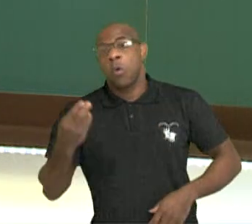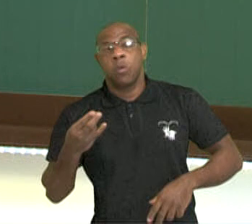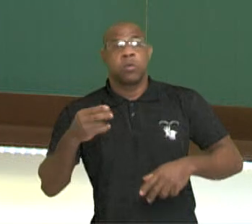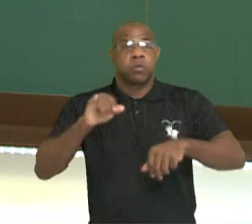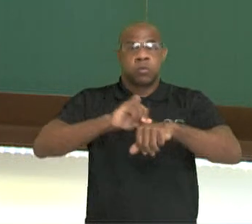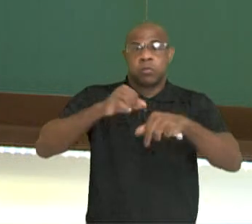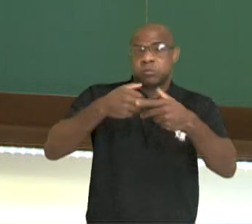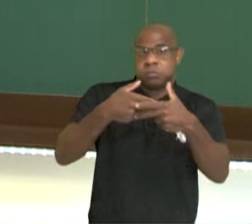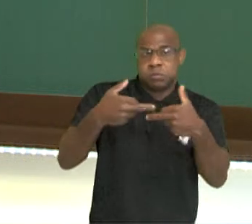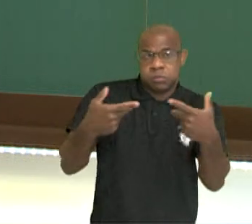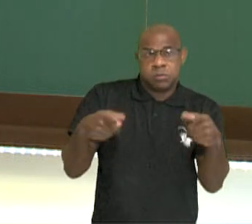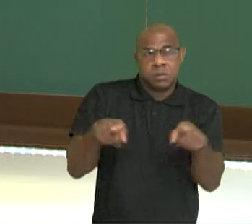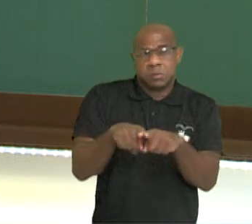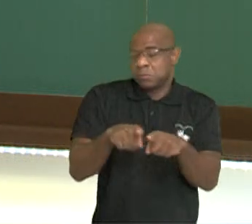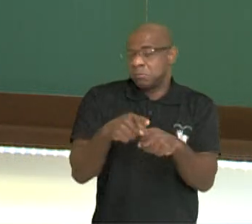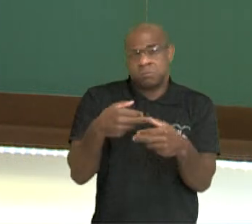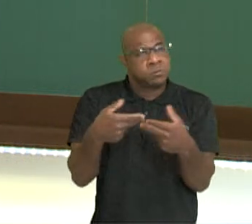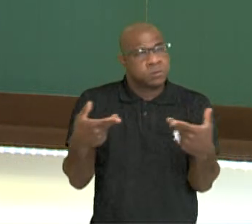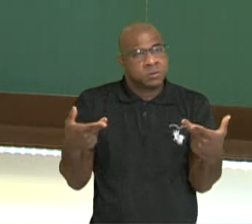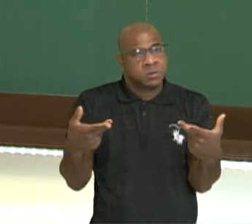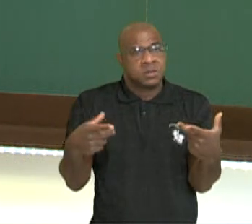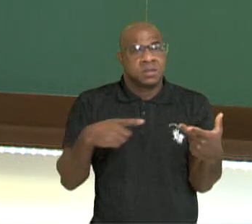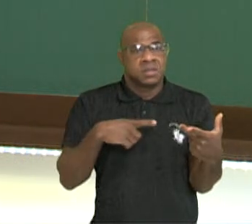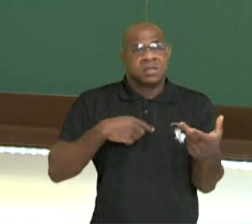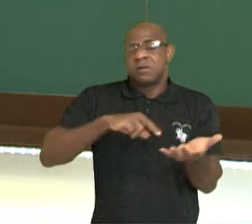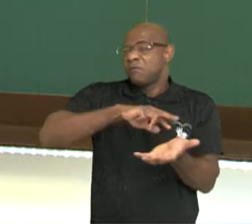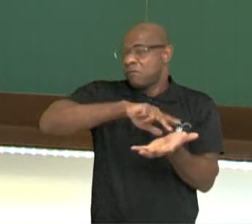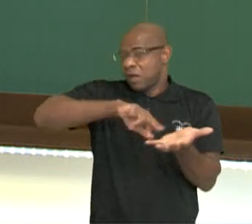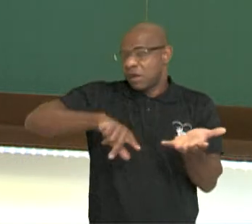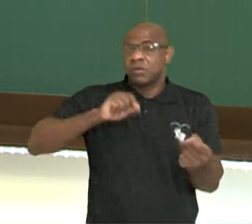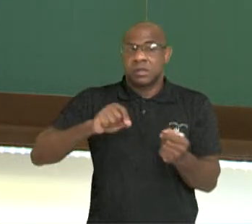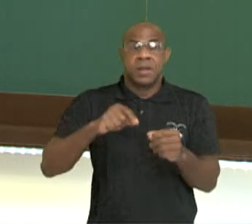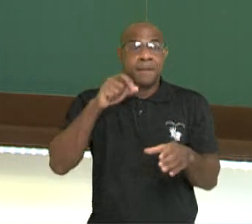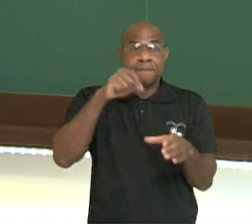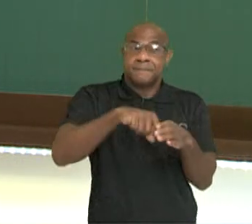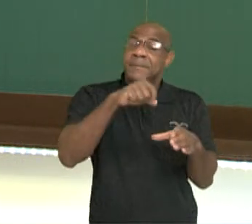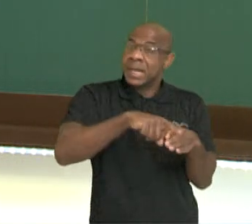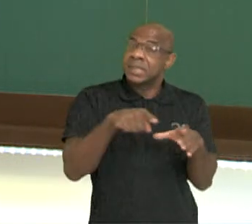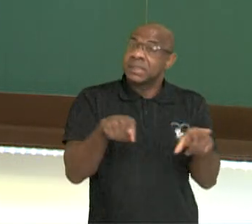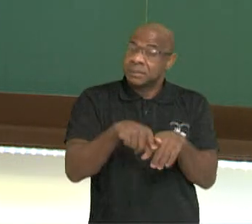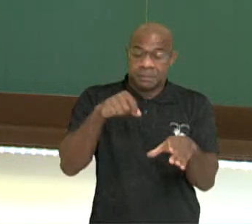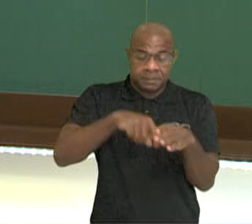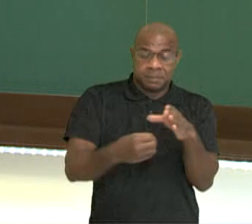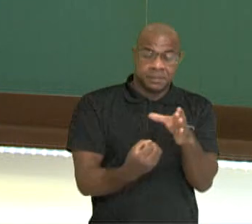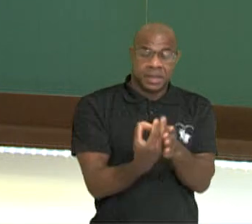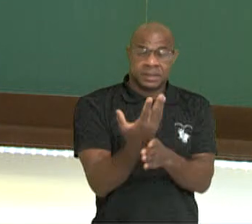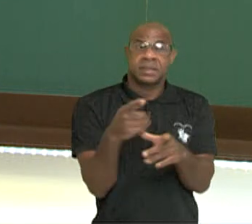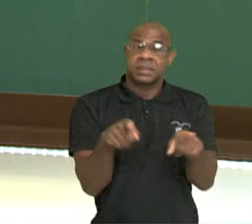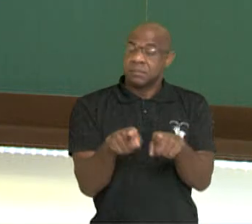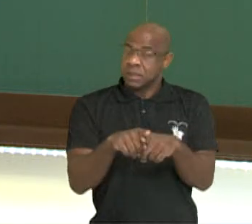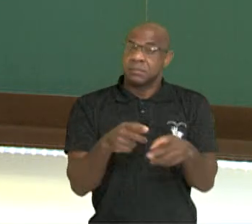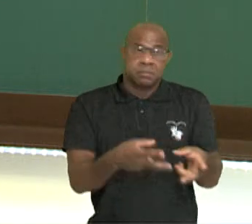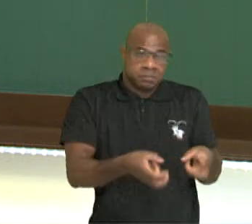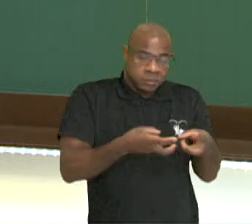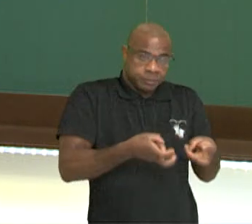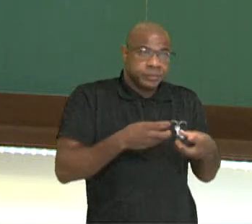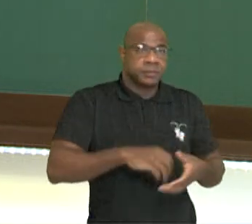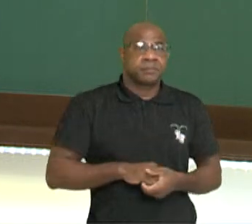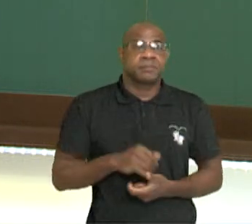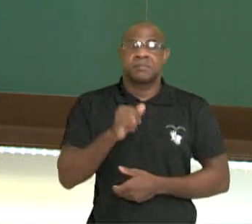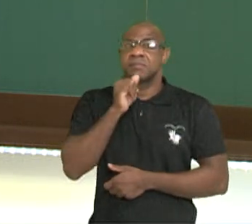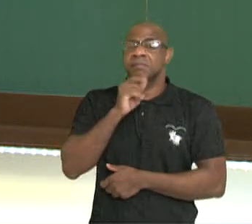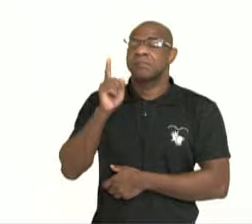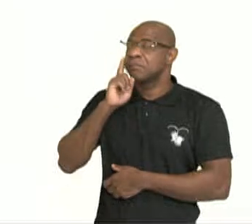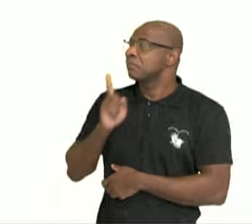subprodutos oriundos, ou seja, que tem a sua origem de plantas. Fabiano, você podia dar alguns exemplos? Com